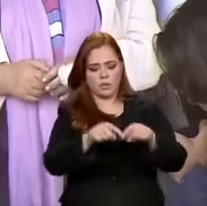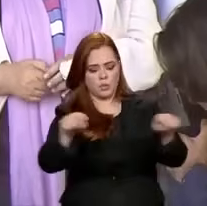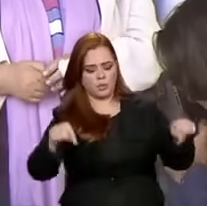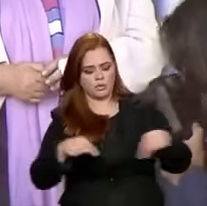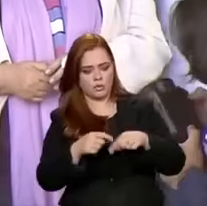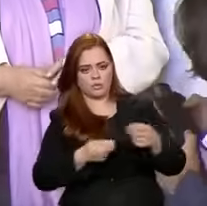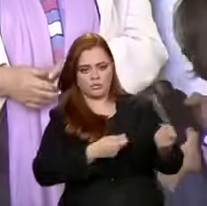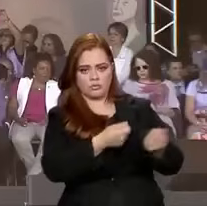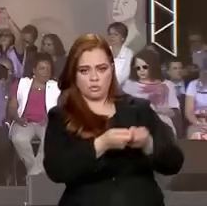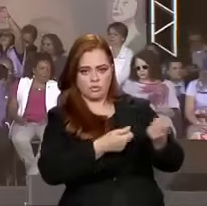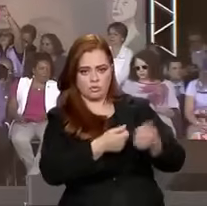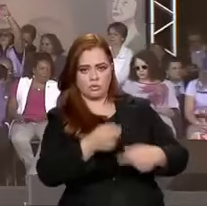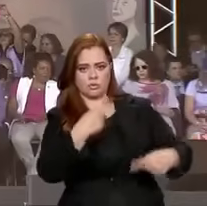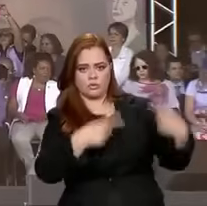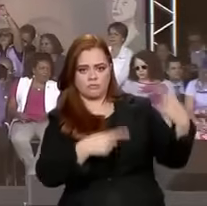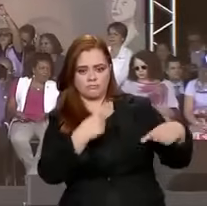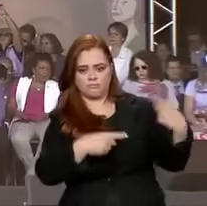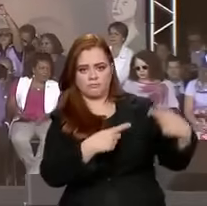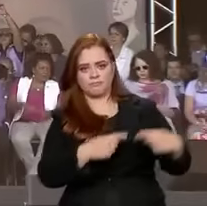debate